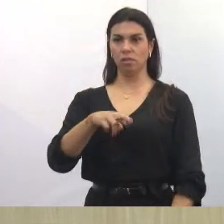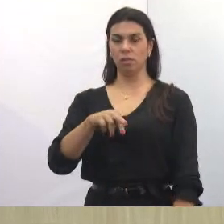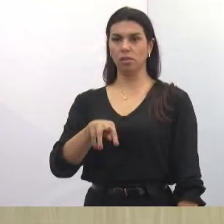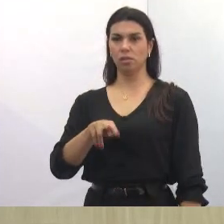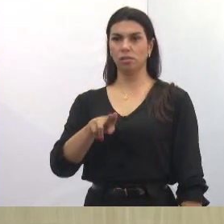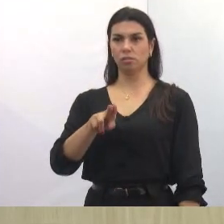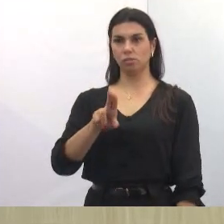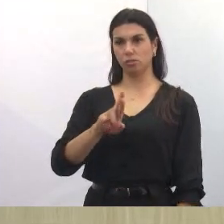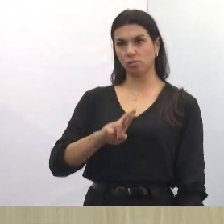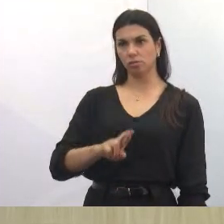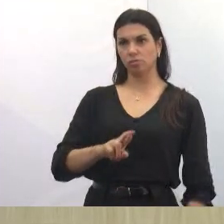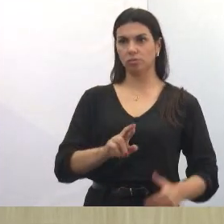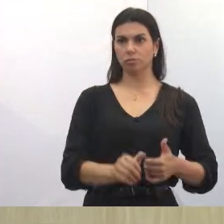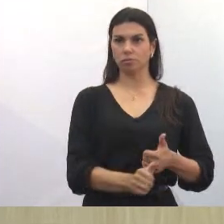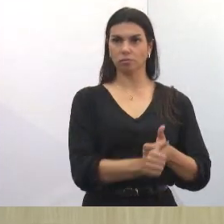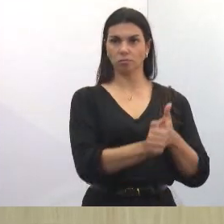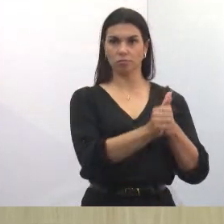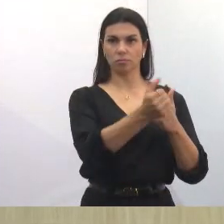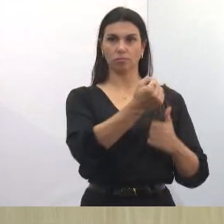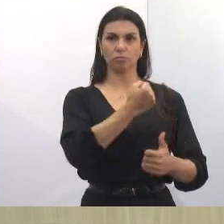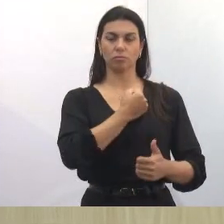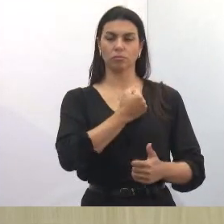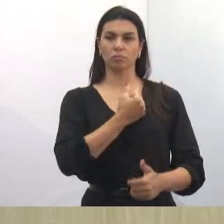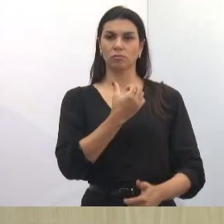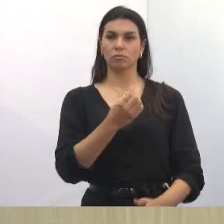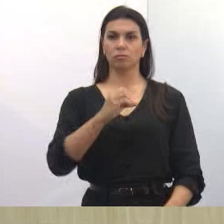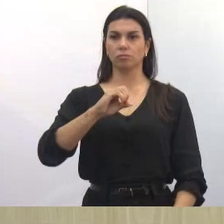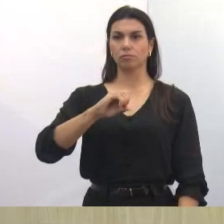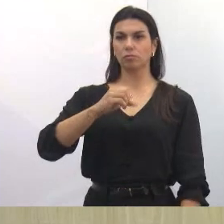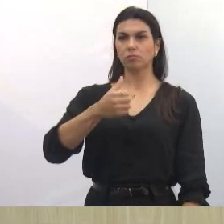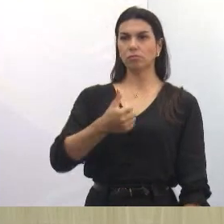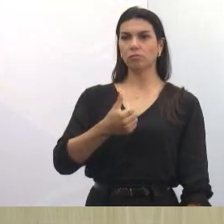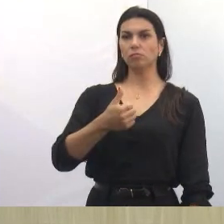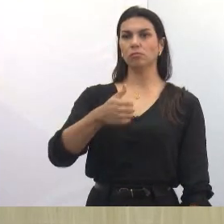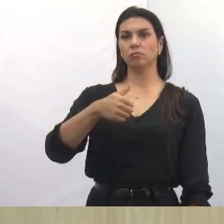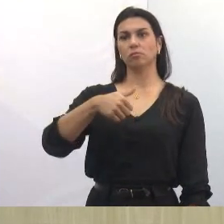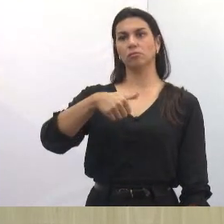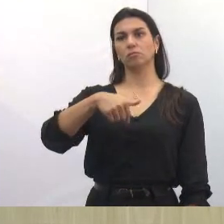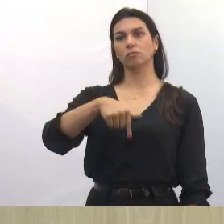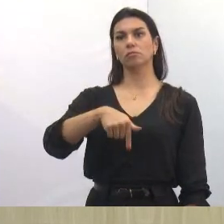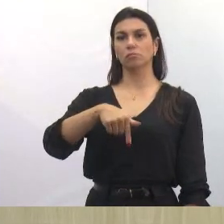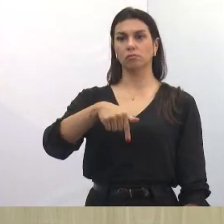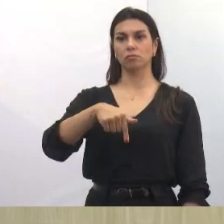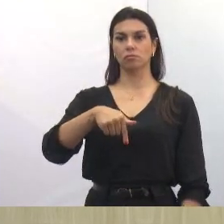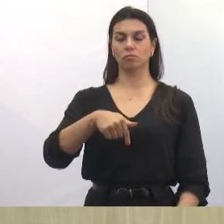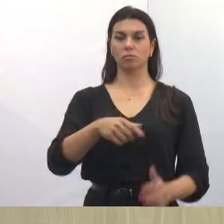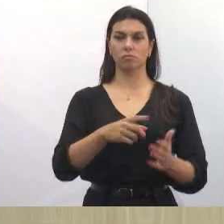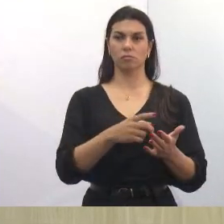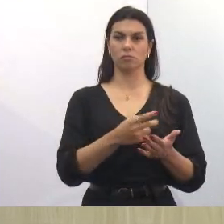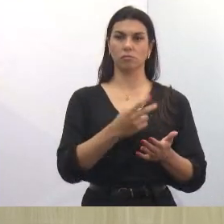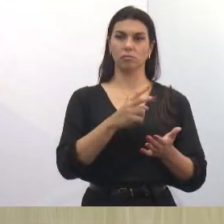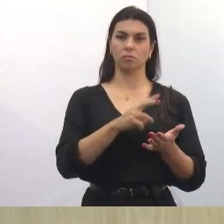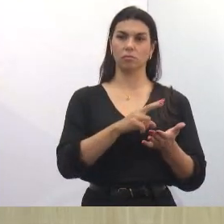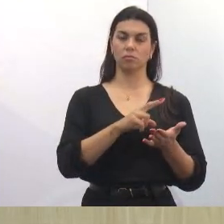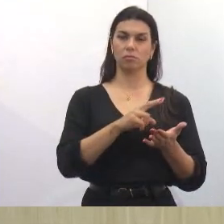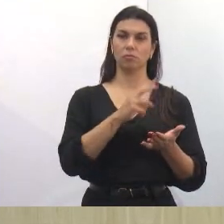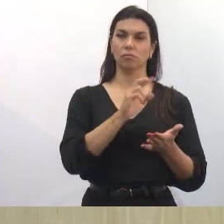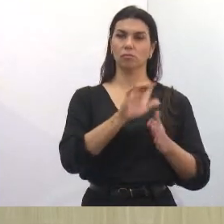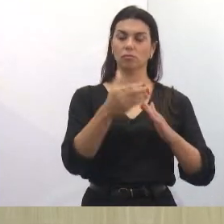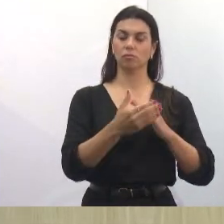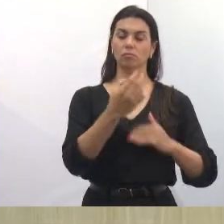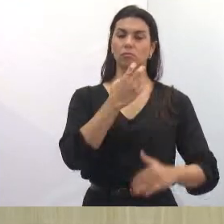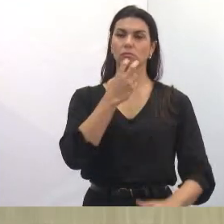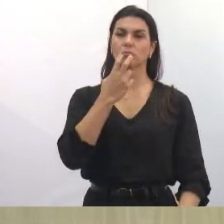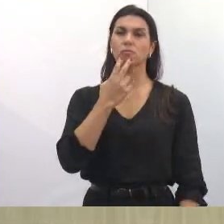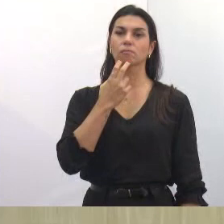Cesarino, em frente ao número 607, no Parque Meia Lua, neste município. A